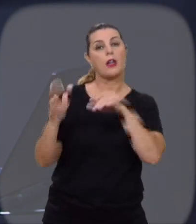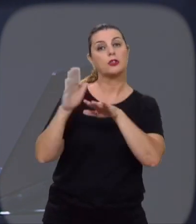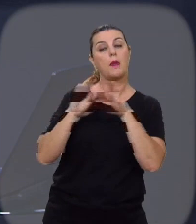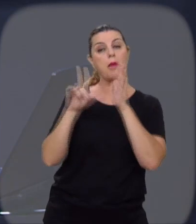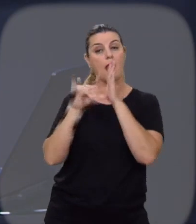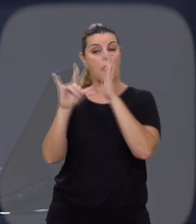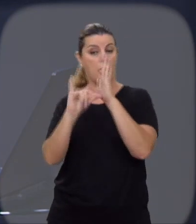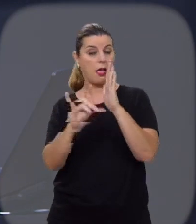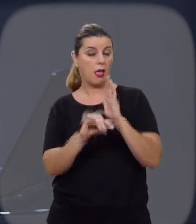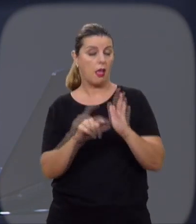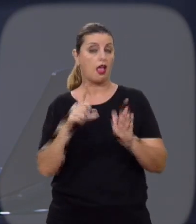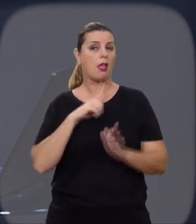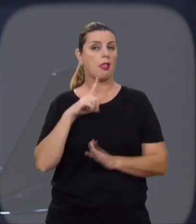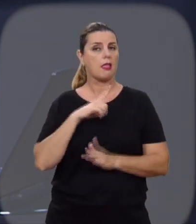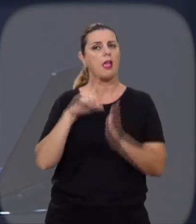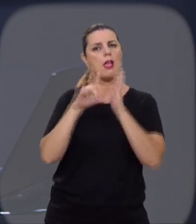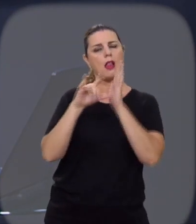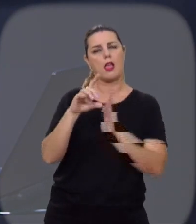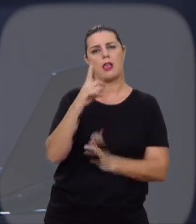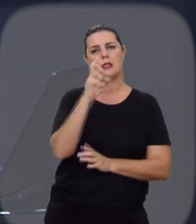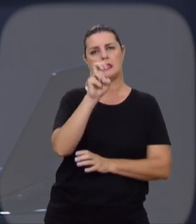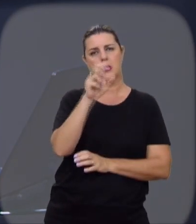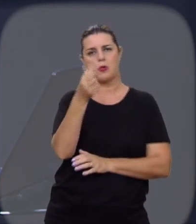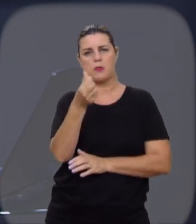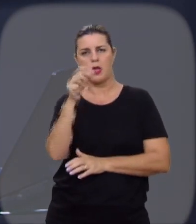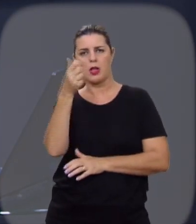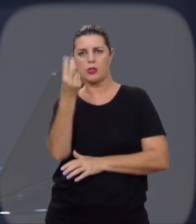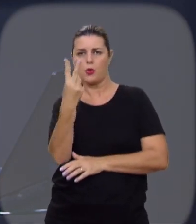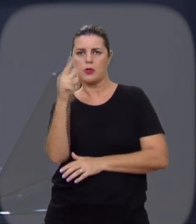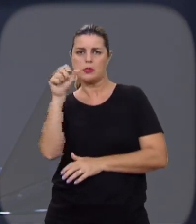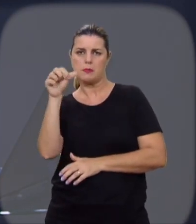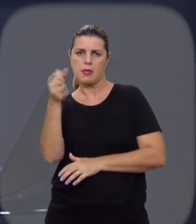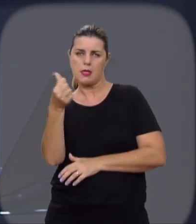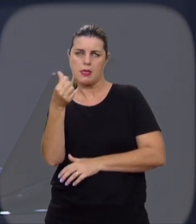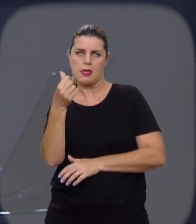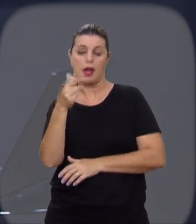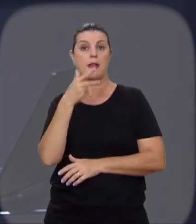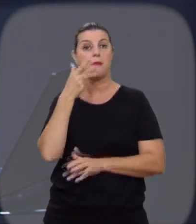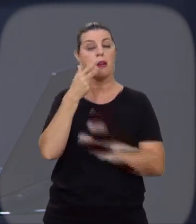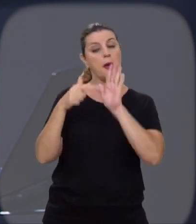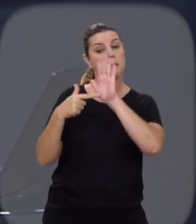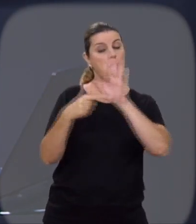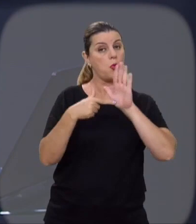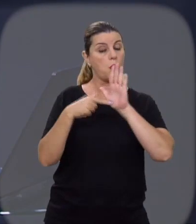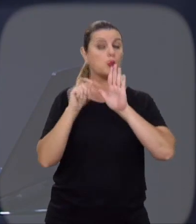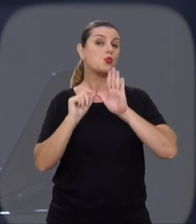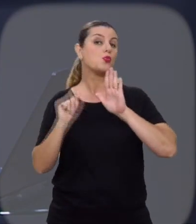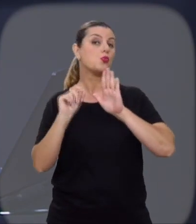as leis. Nós temos o Decreto 5626, que é onde trata justamente, onde mostra